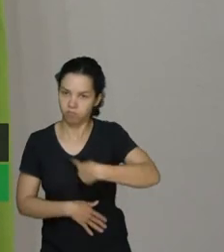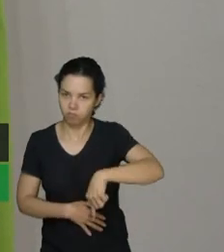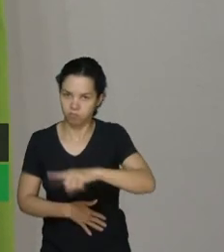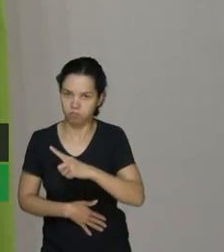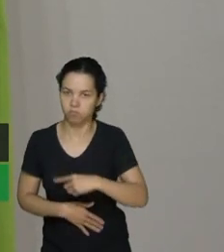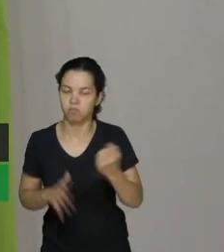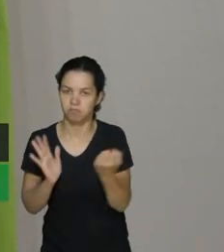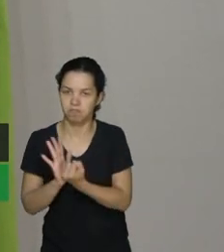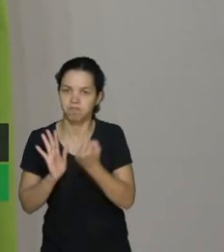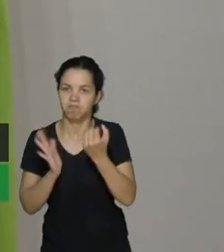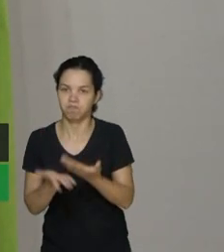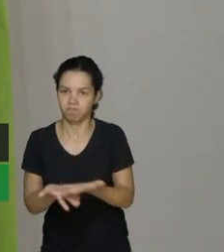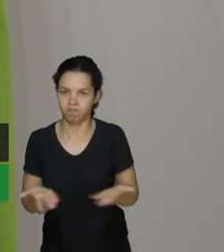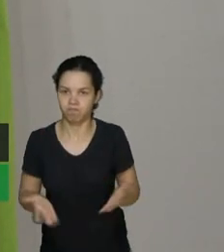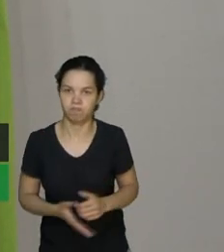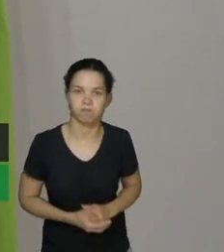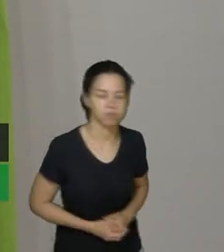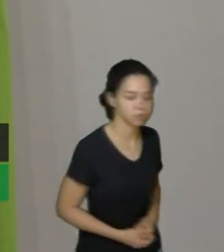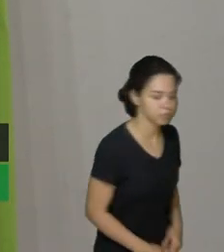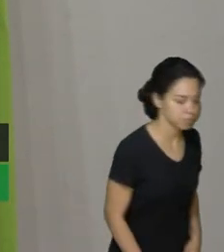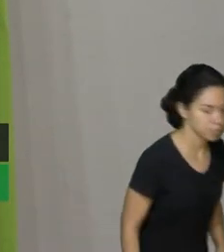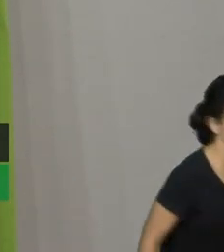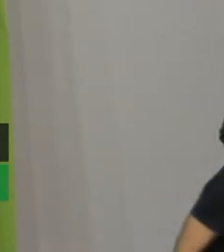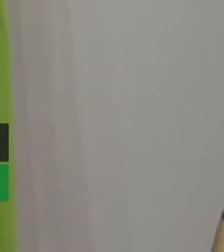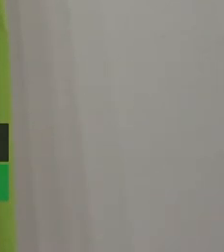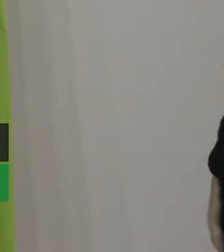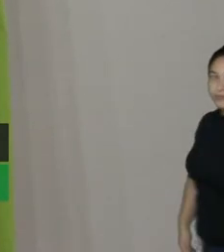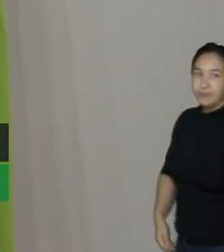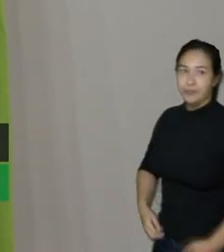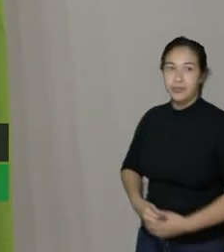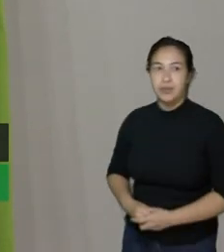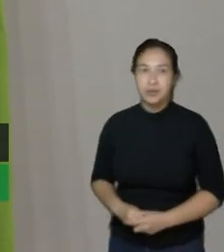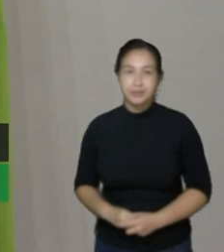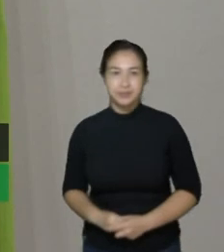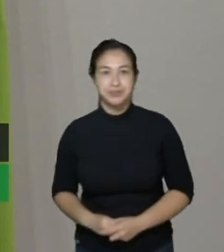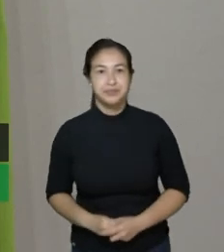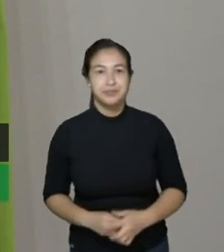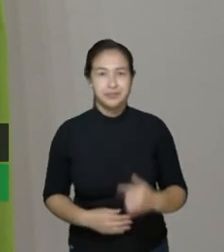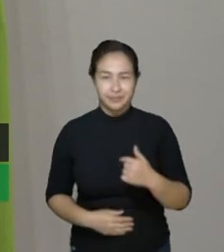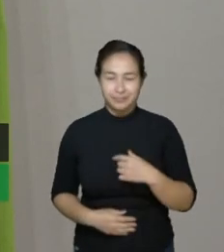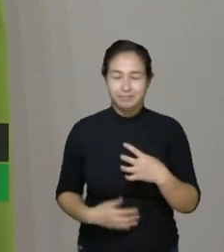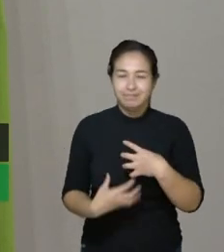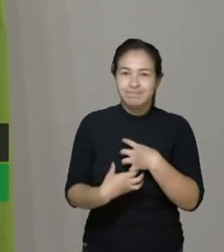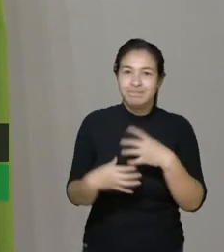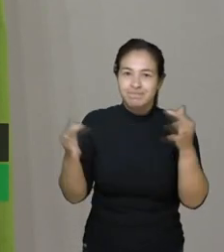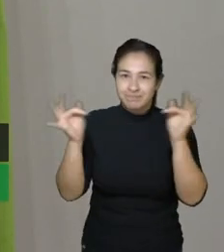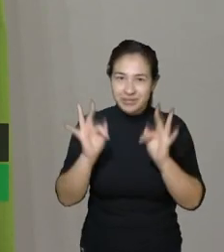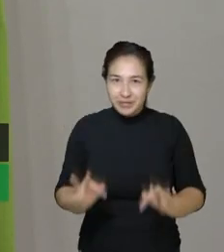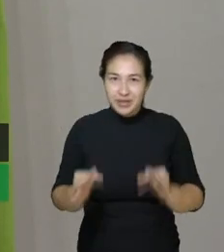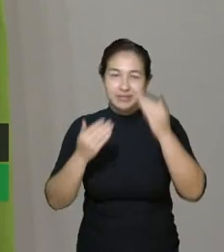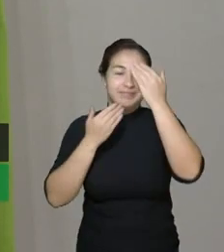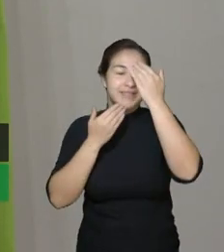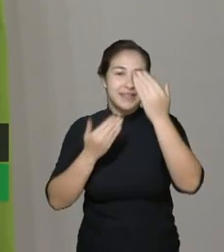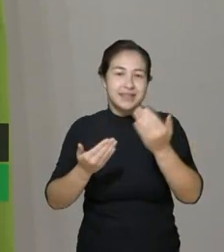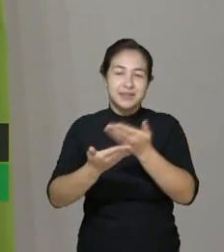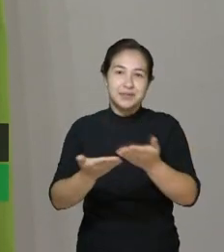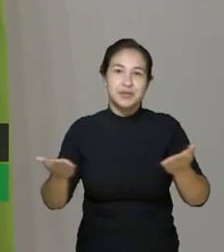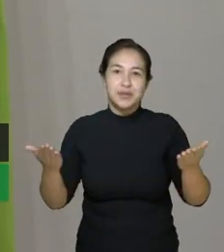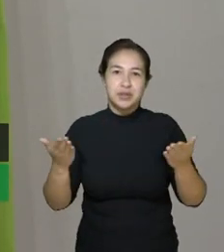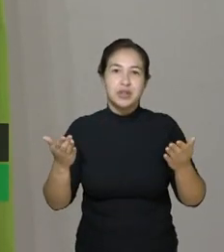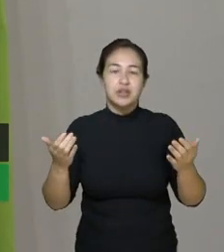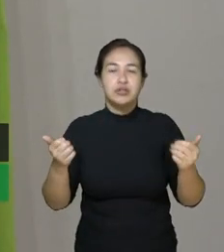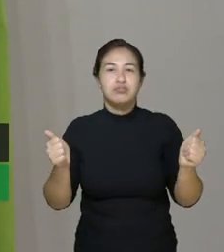legado, deputado Mauro. E eu saio muito feliz com todos vocês. E agradeço do fundo do meu coração pela